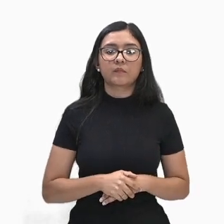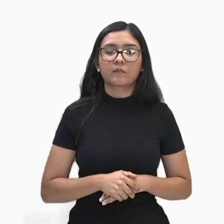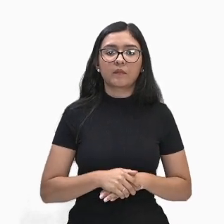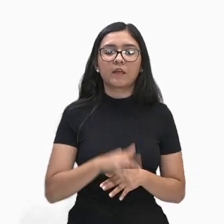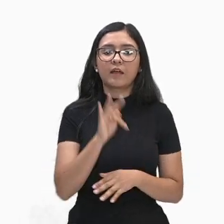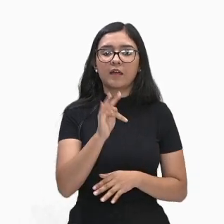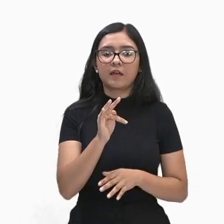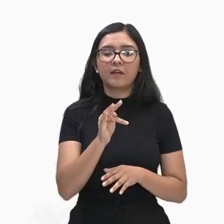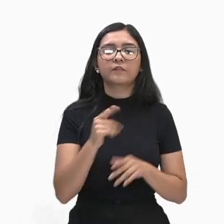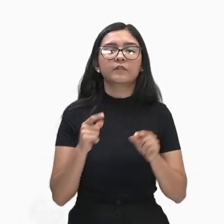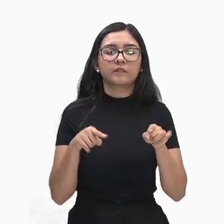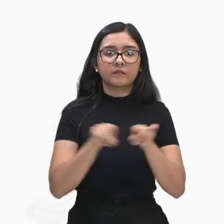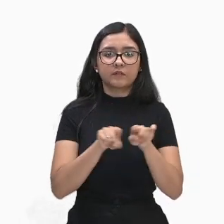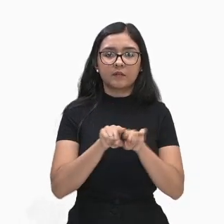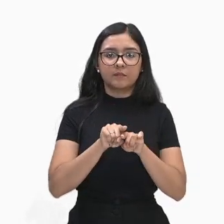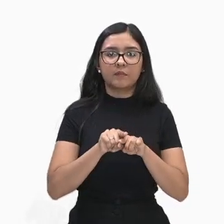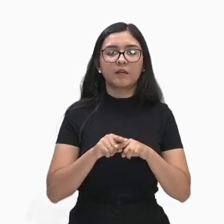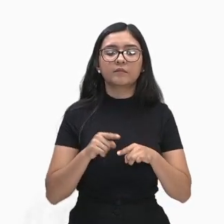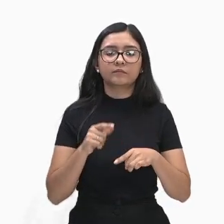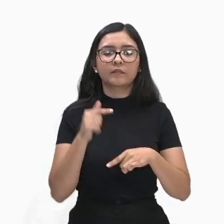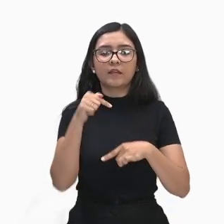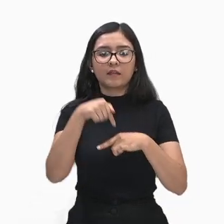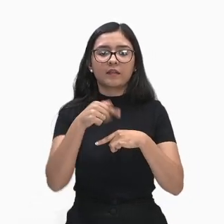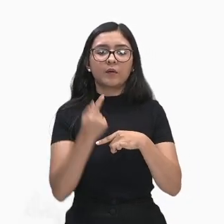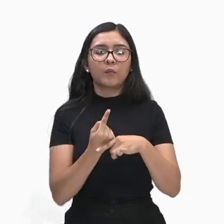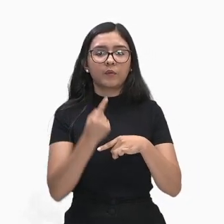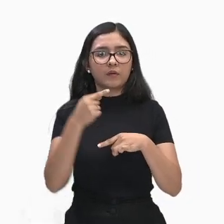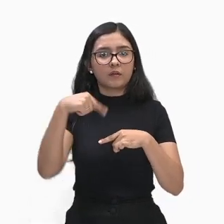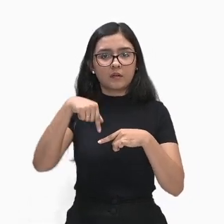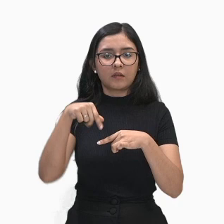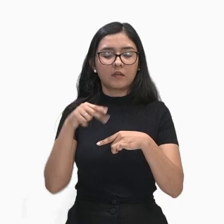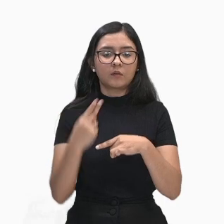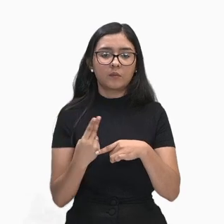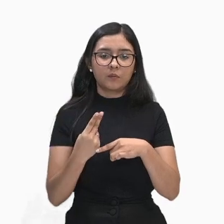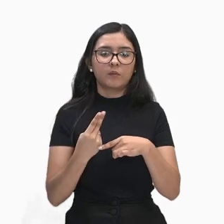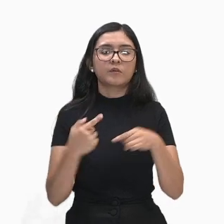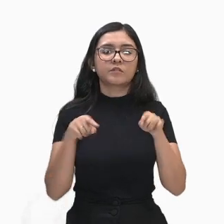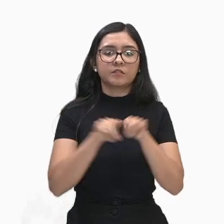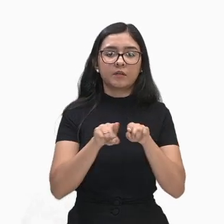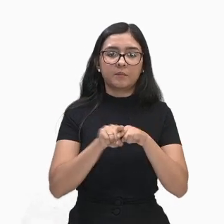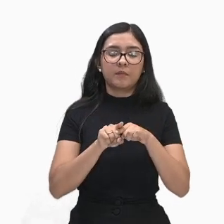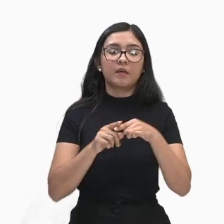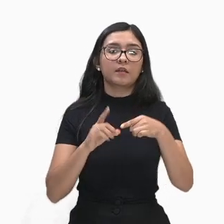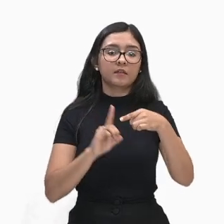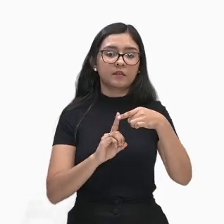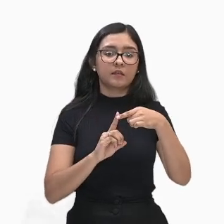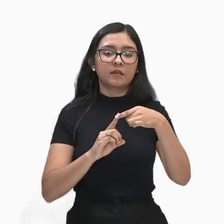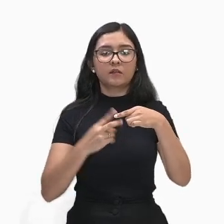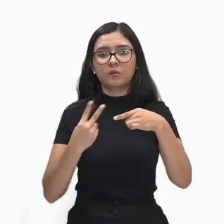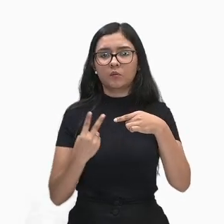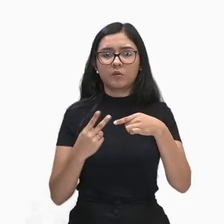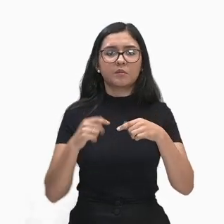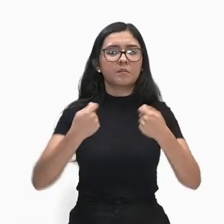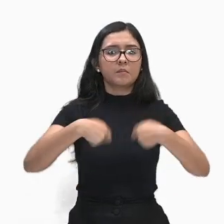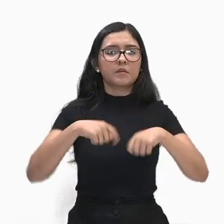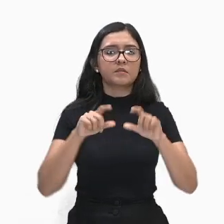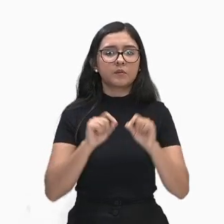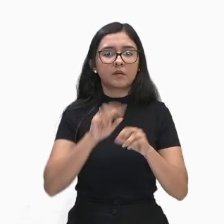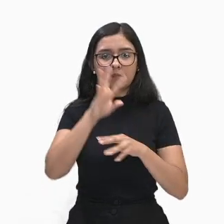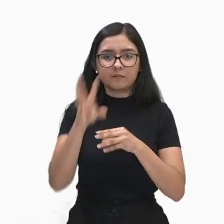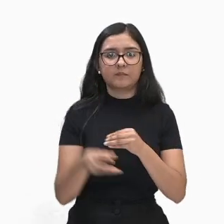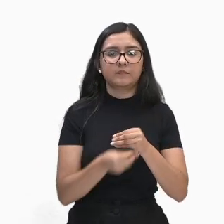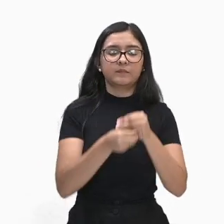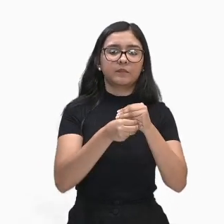cargas e inversamente proporcional à distância que a separa ao quadrado, eu preciso introduzir